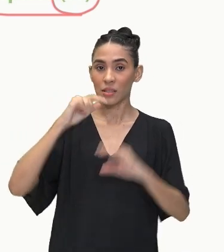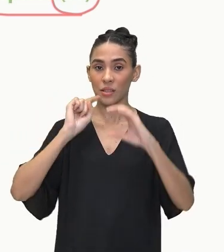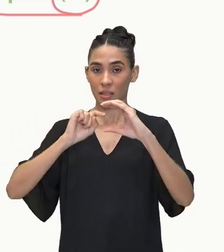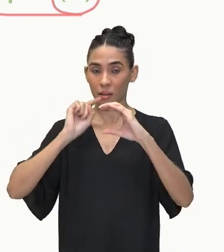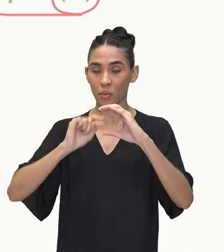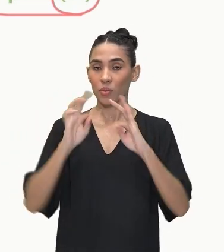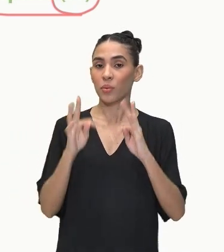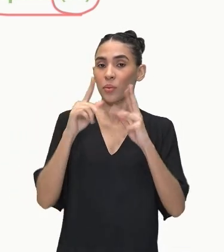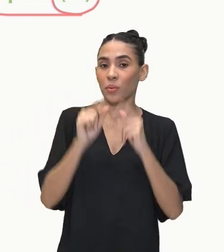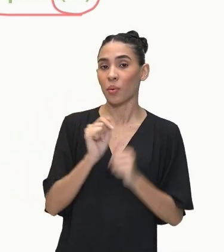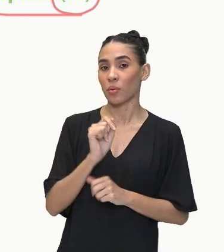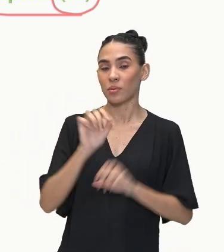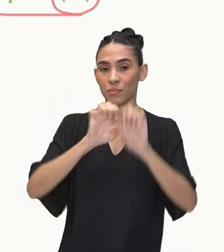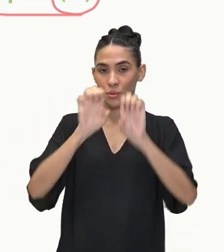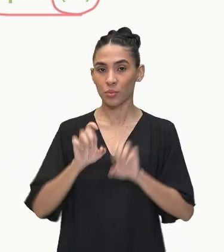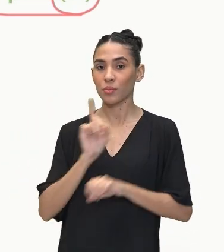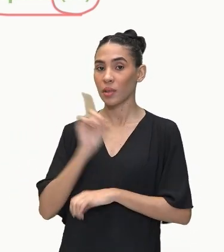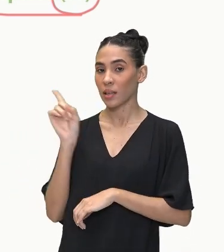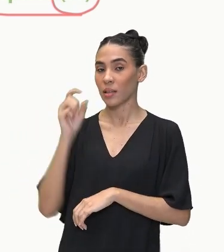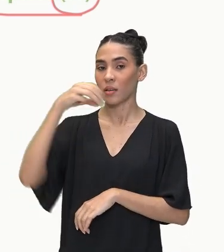esses aqui são os